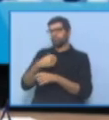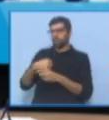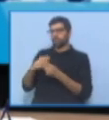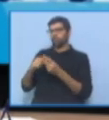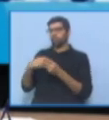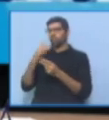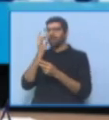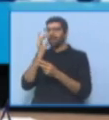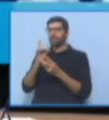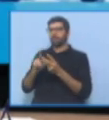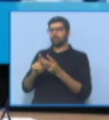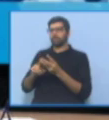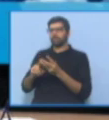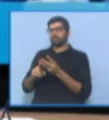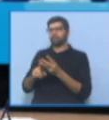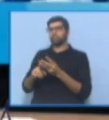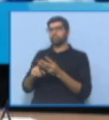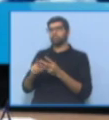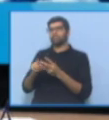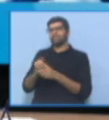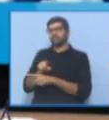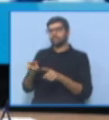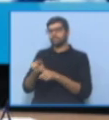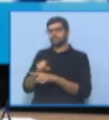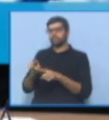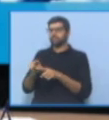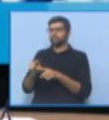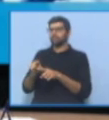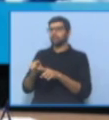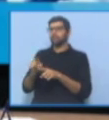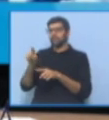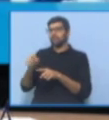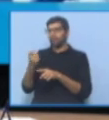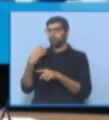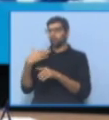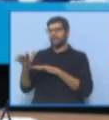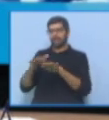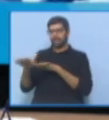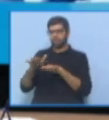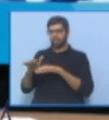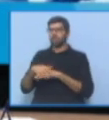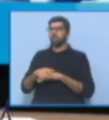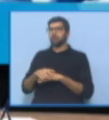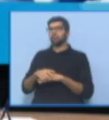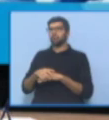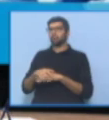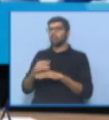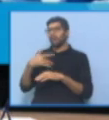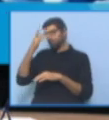a Hungria, que têm, e mais recentemente a Itália, que